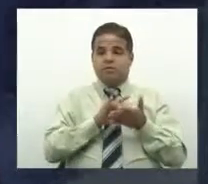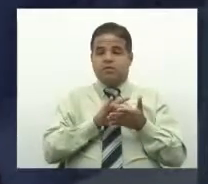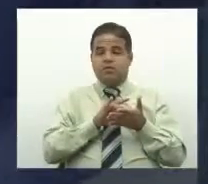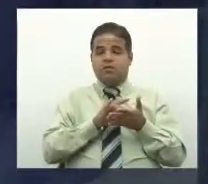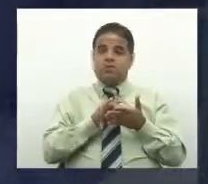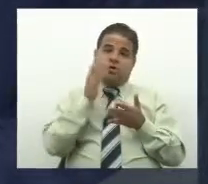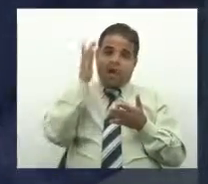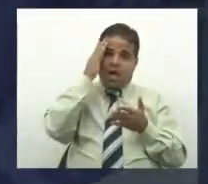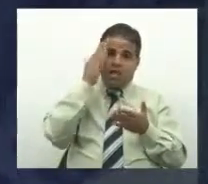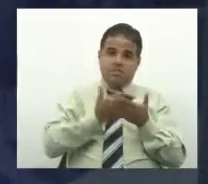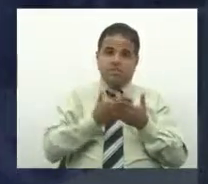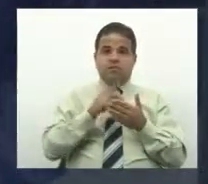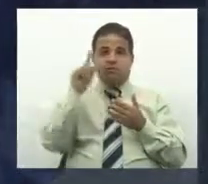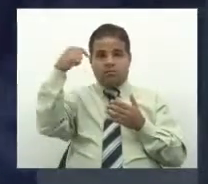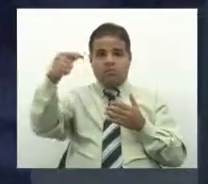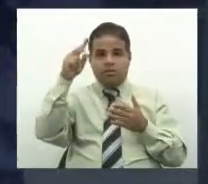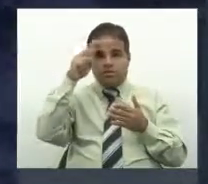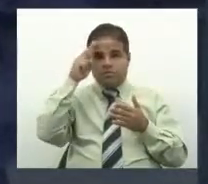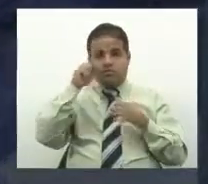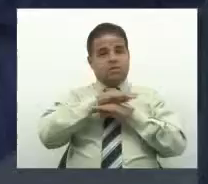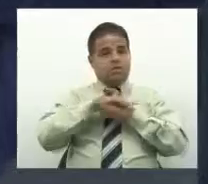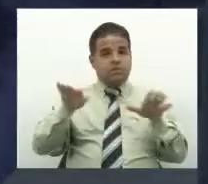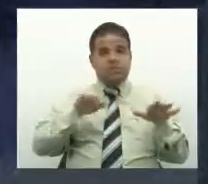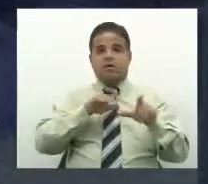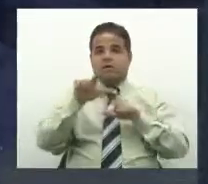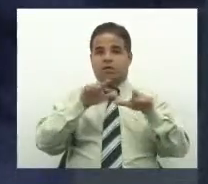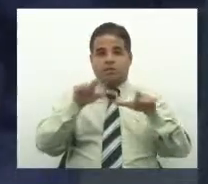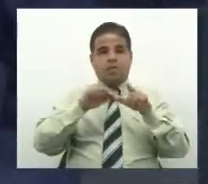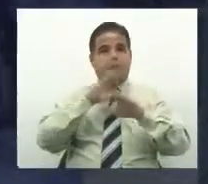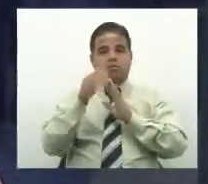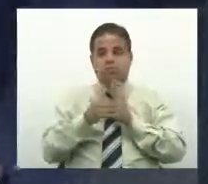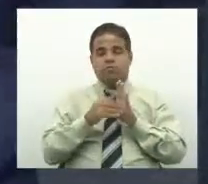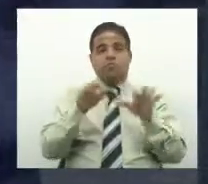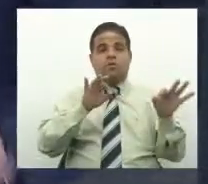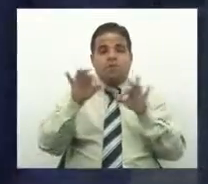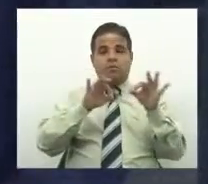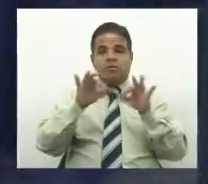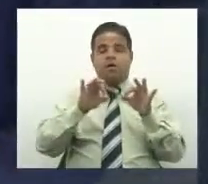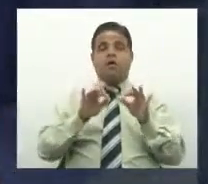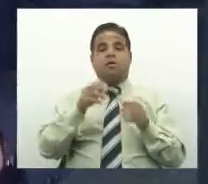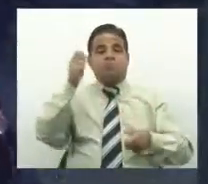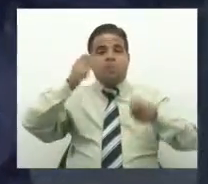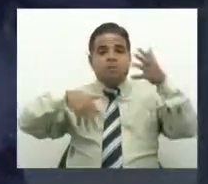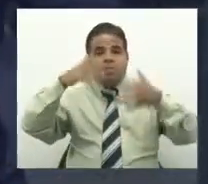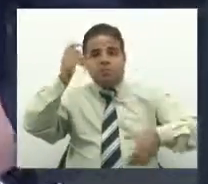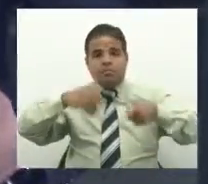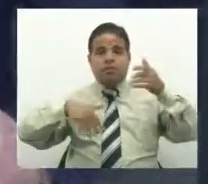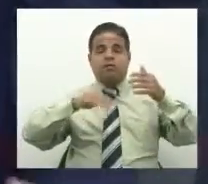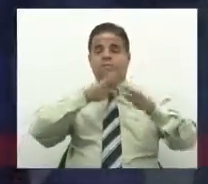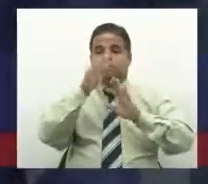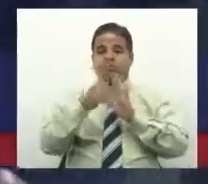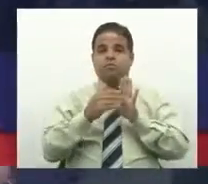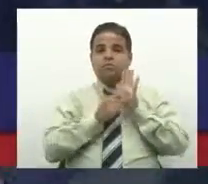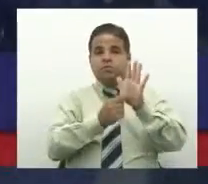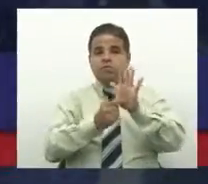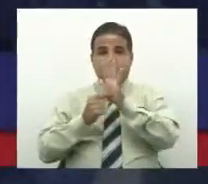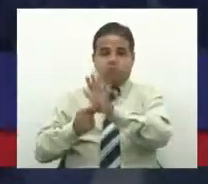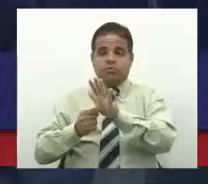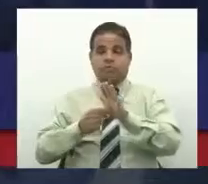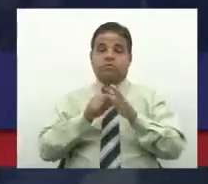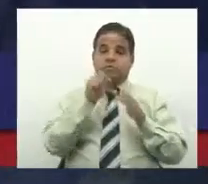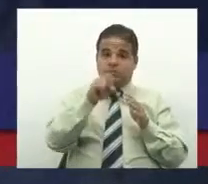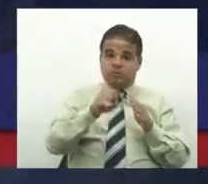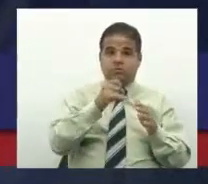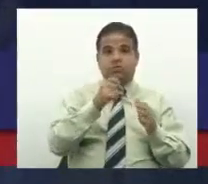na próxima segunda-feira a gente já encerrar os trabalhos e já preparar o parecer final, a apreciação de emendas, se